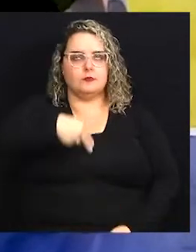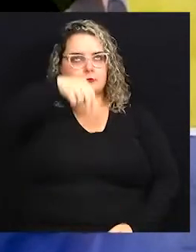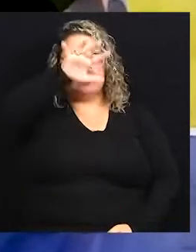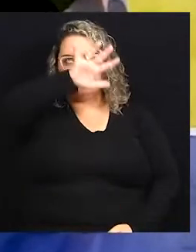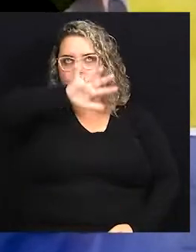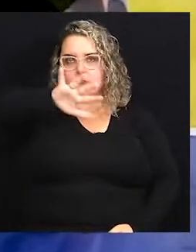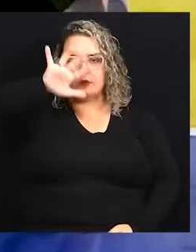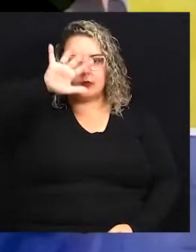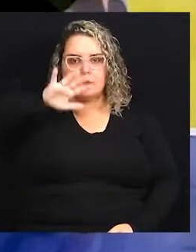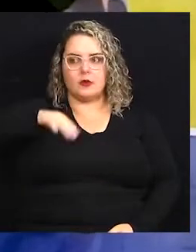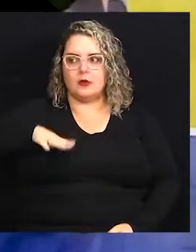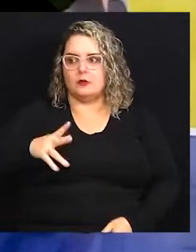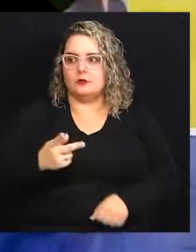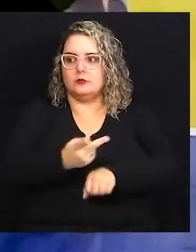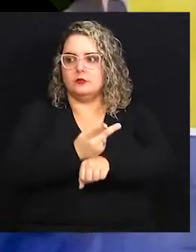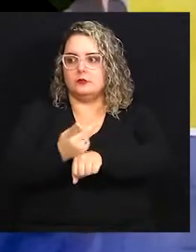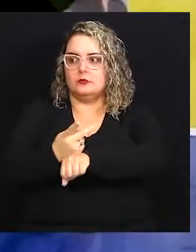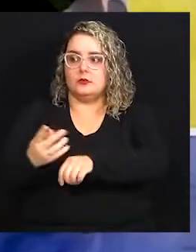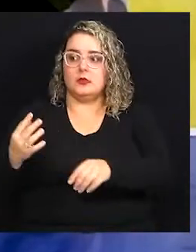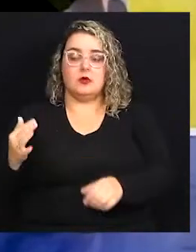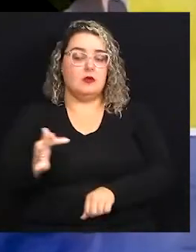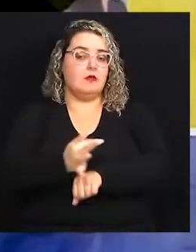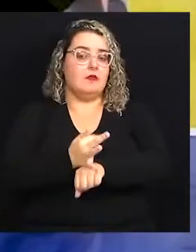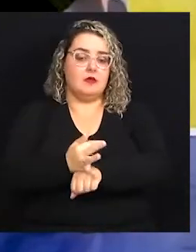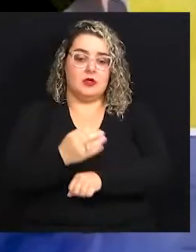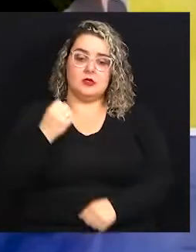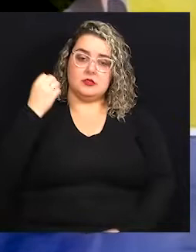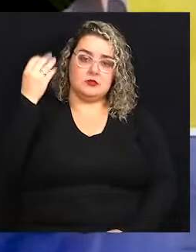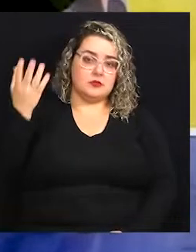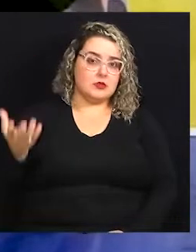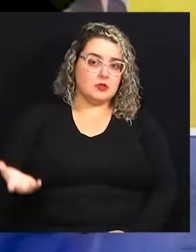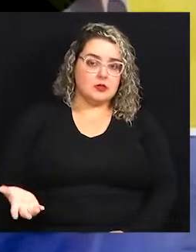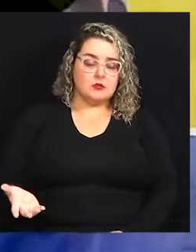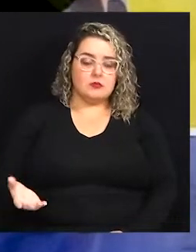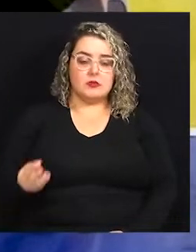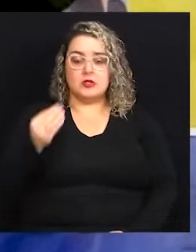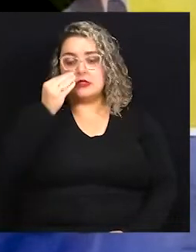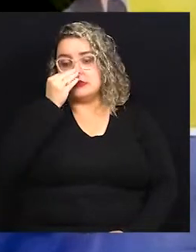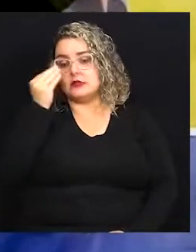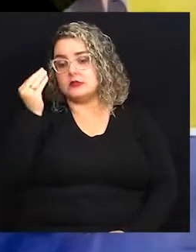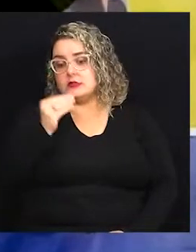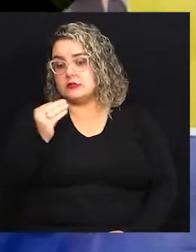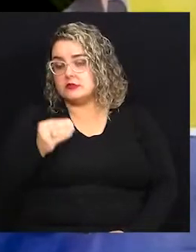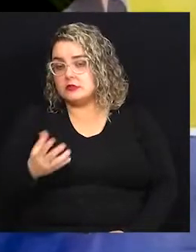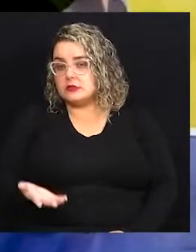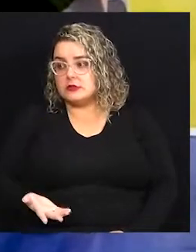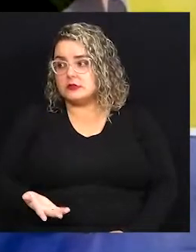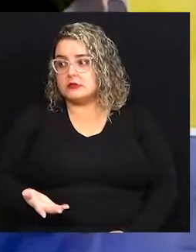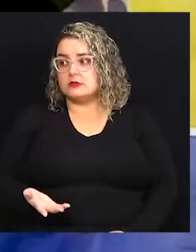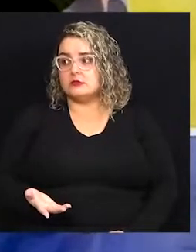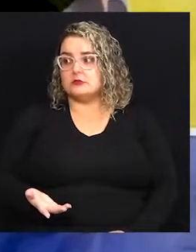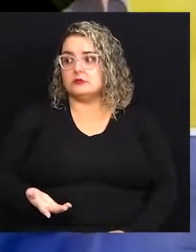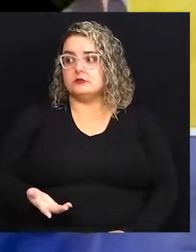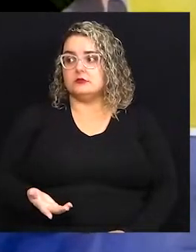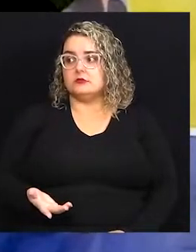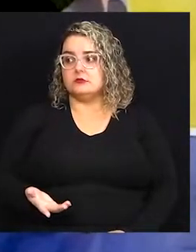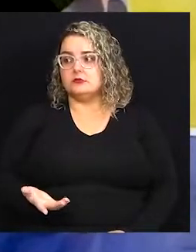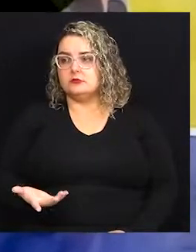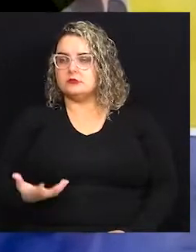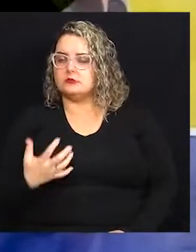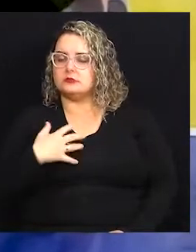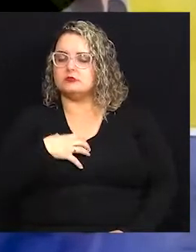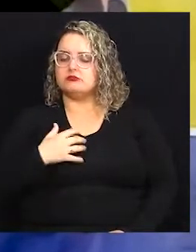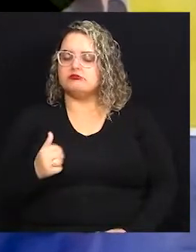região mais procurada para passar férias e viajar, né? Mas essa discriminação eu conseguia tirar de uma maneira assim,